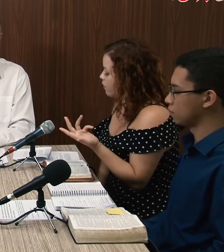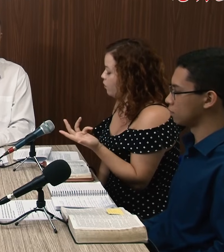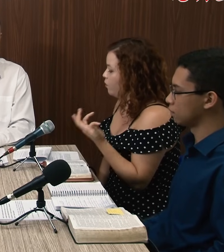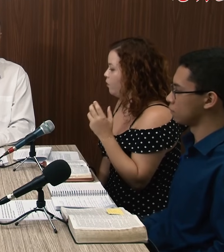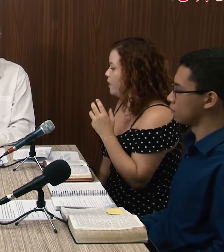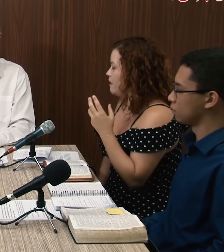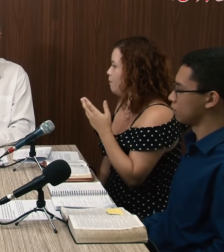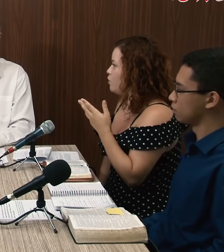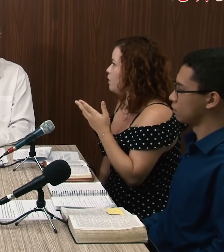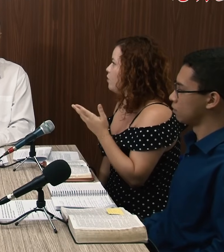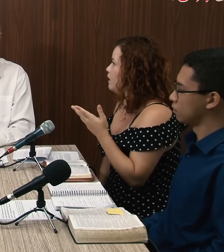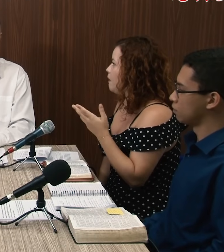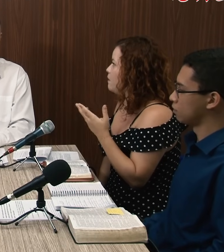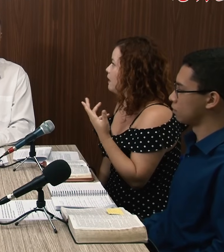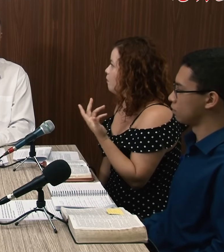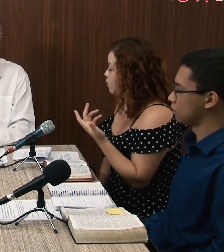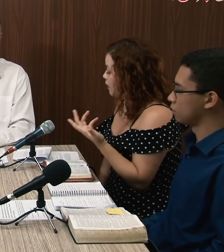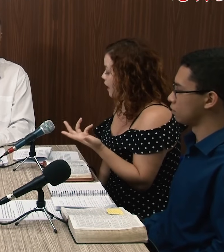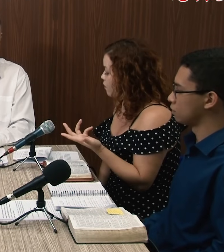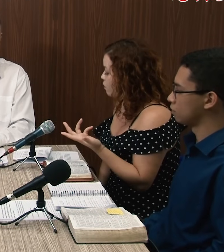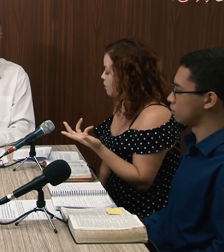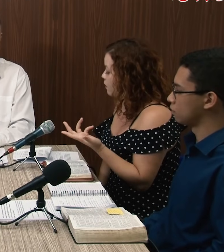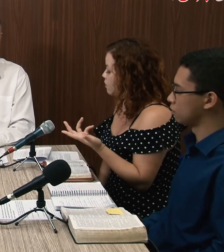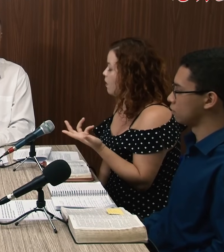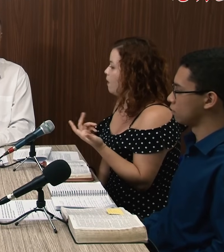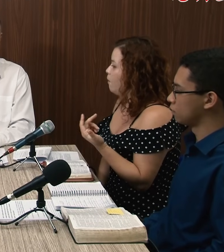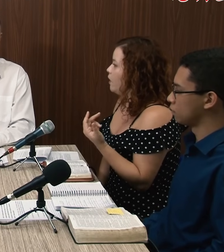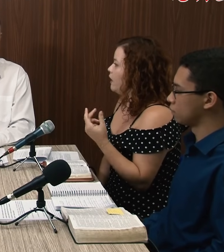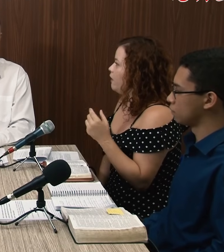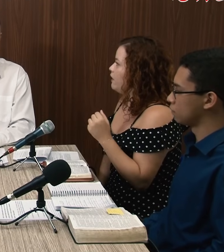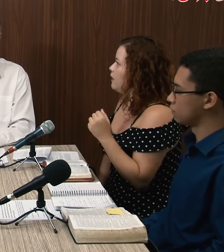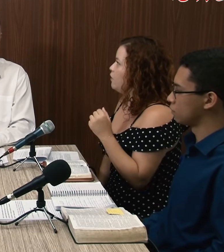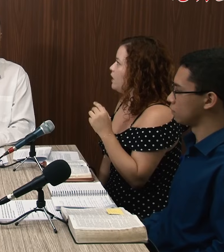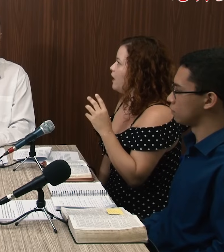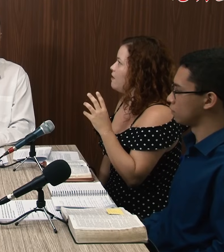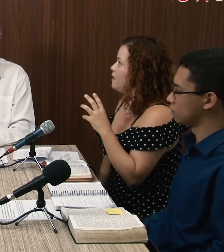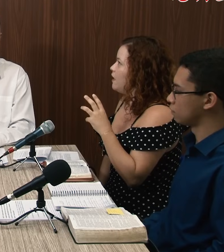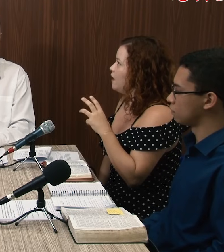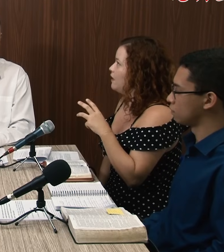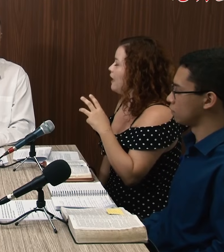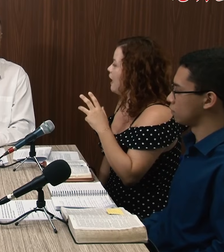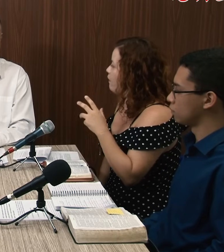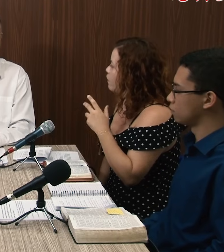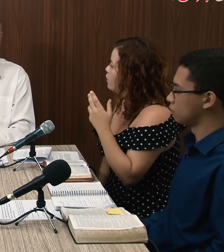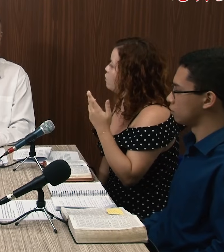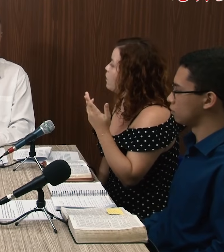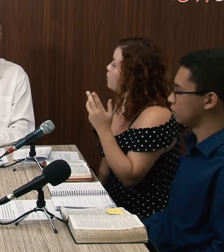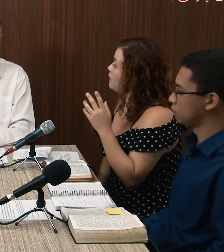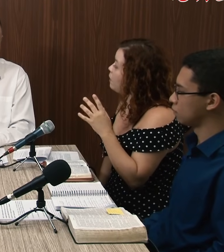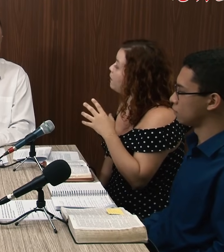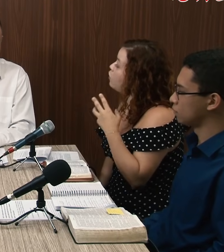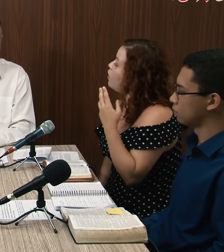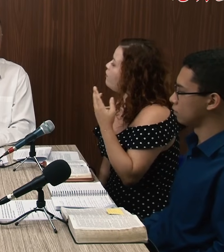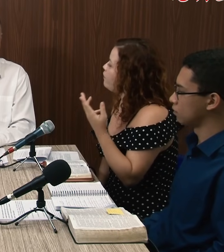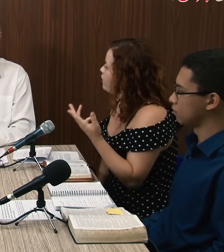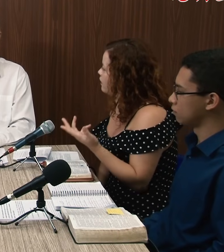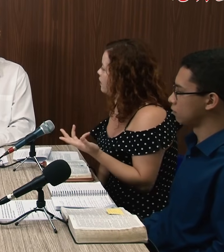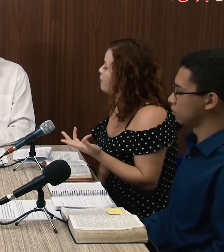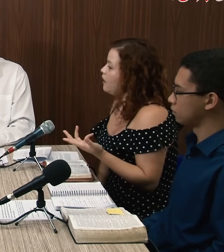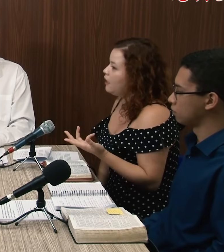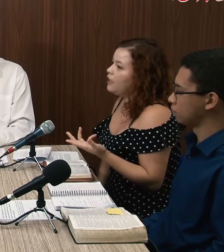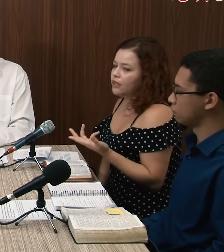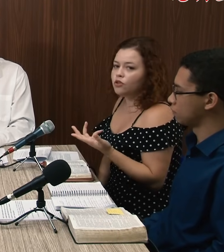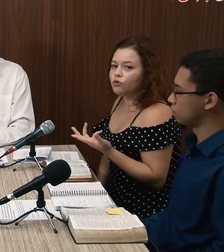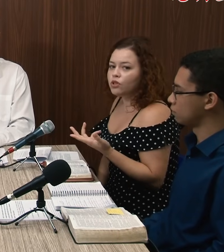como Salvador. O exemplo de Nicodemos, ele é muito claro sobre isso, porque ele não entendeu que nascer, né, da água e do Espírito é ter uma nova